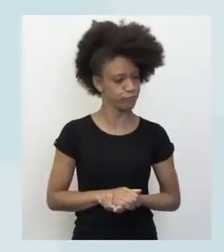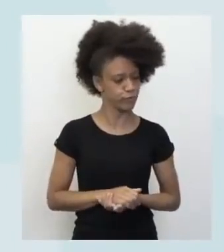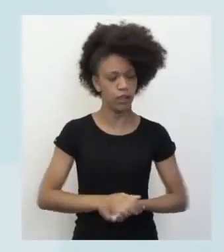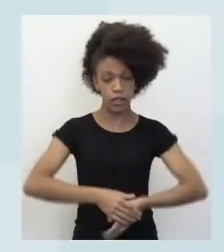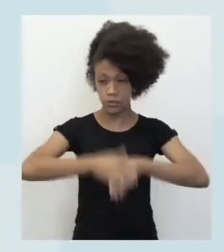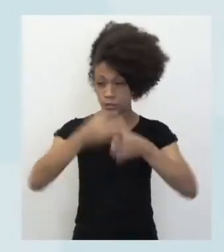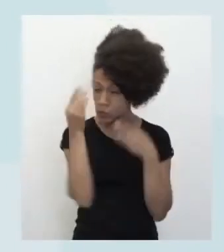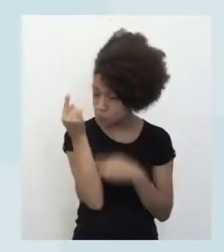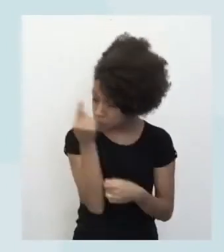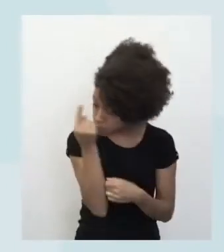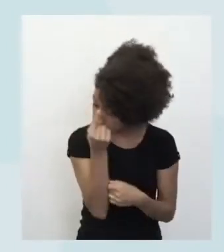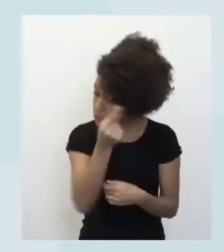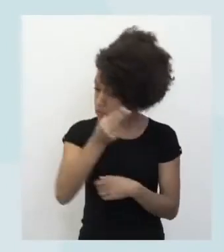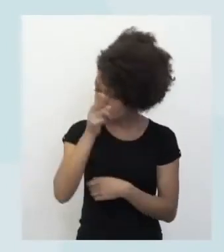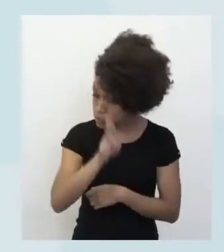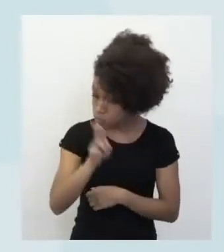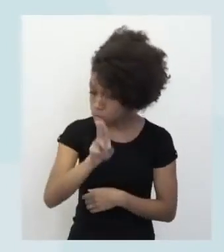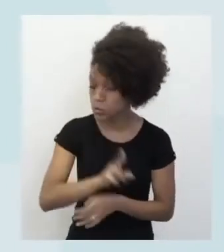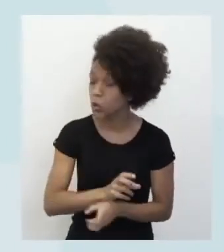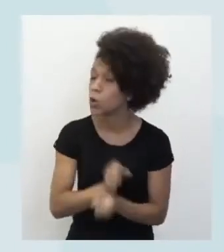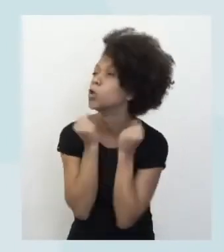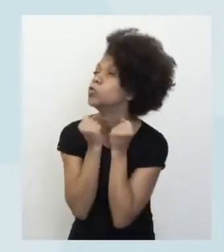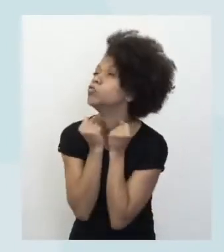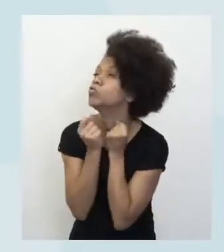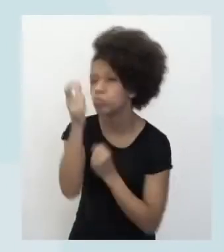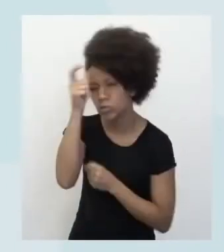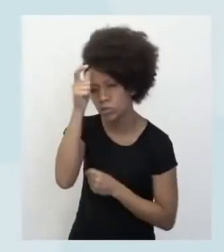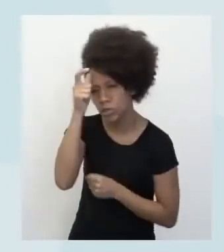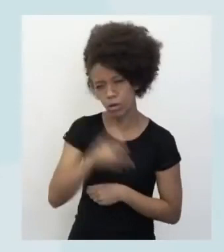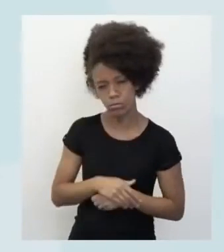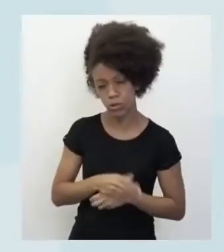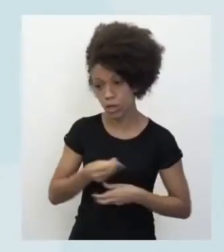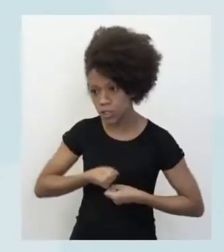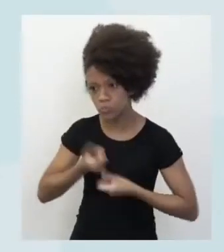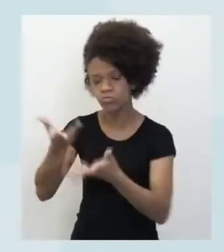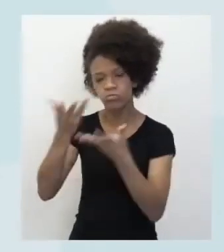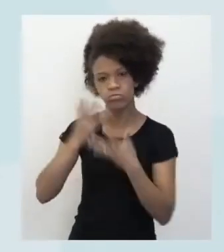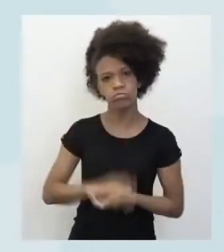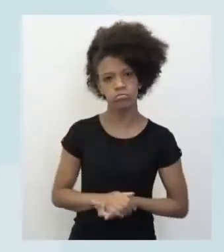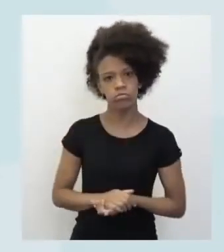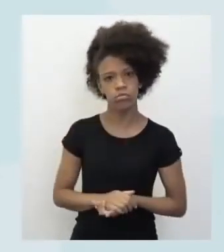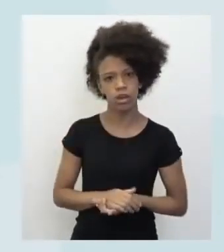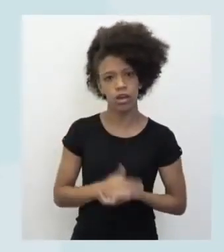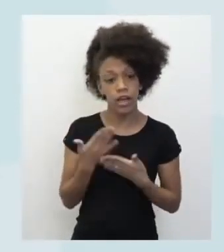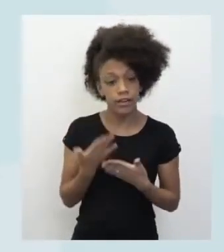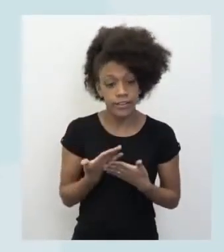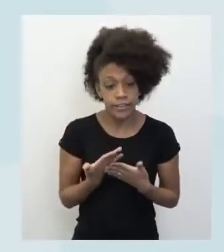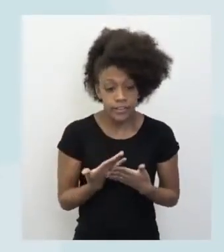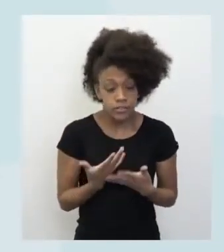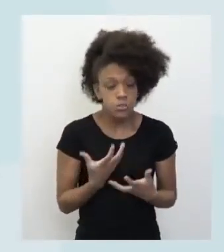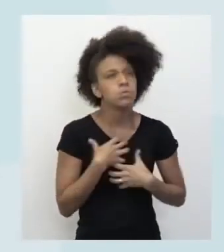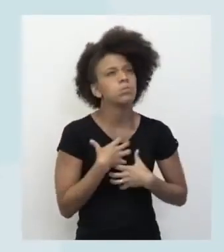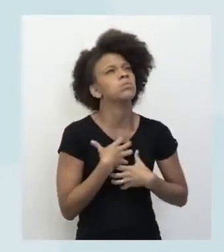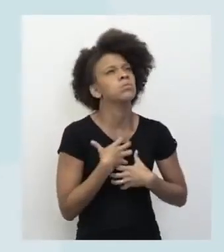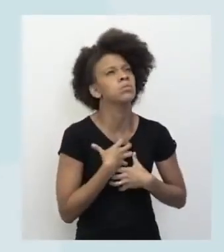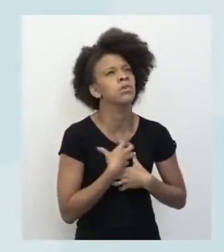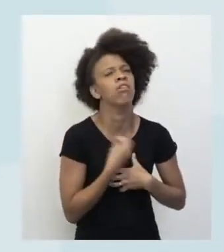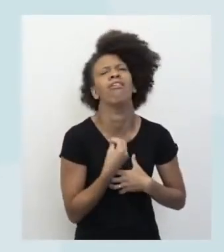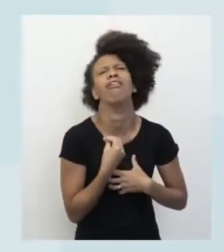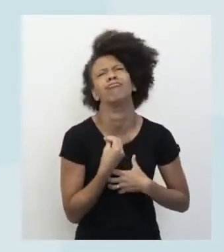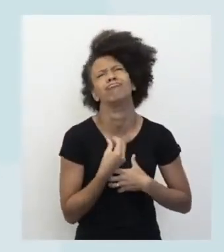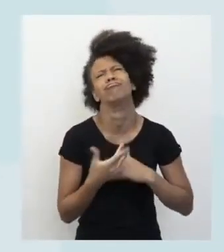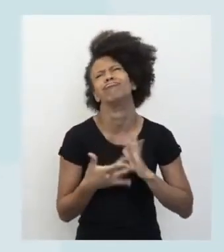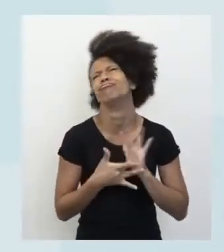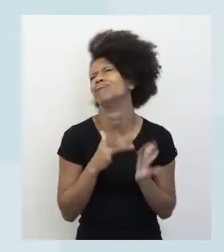primeiro que usou, ó diabo que eu dou, que tão mal é daturar. Ó